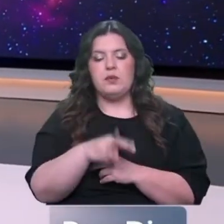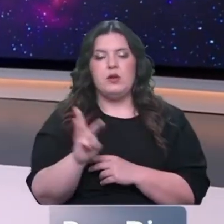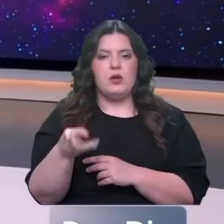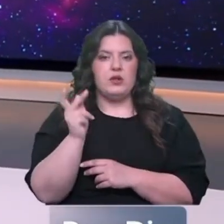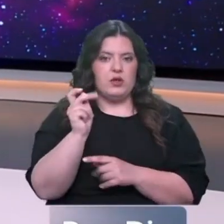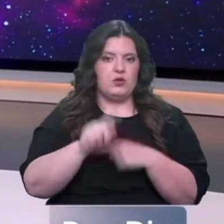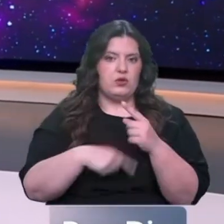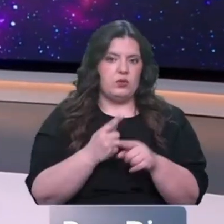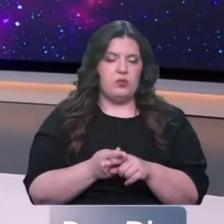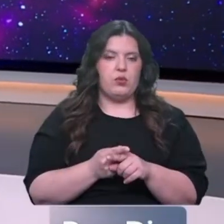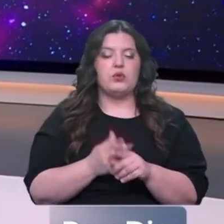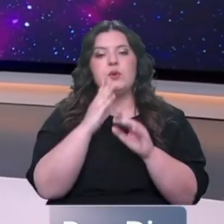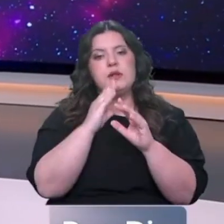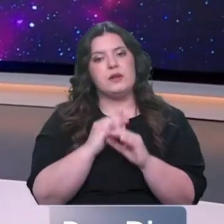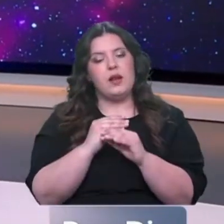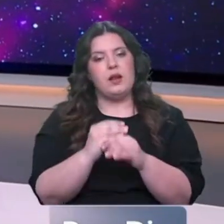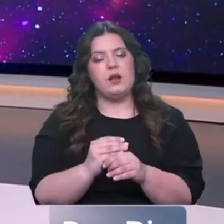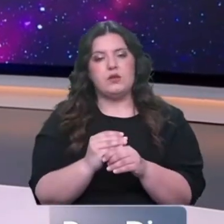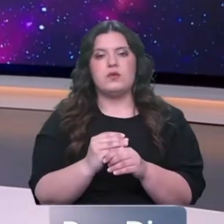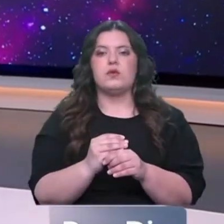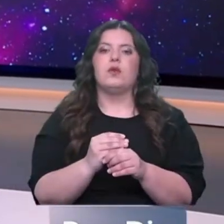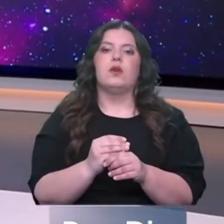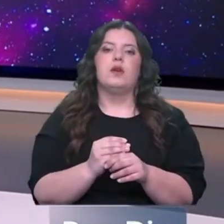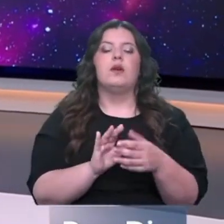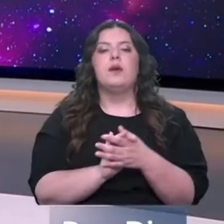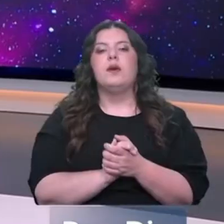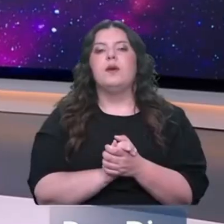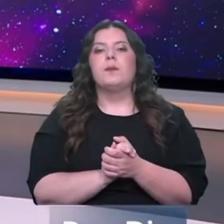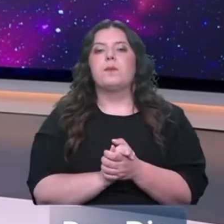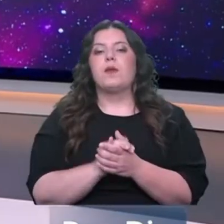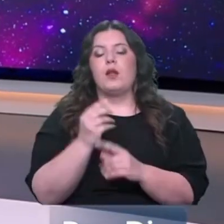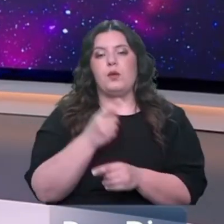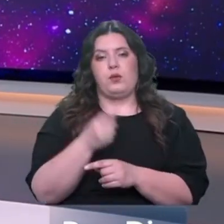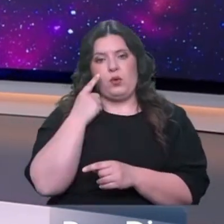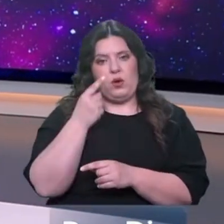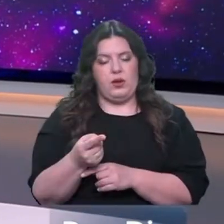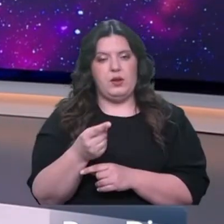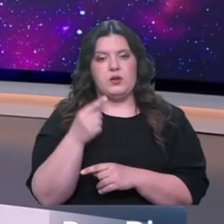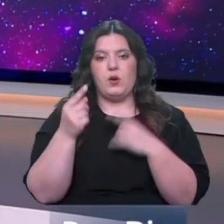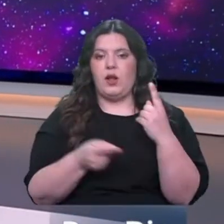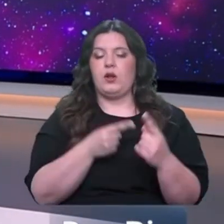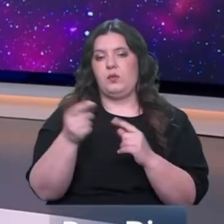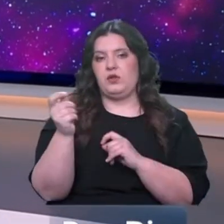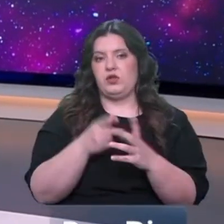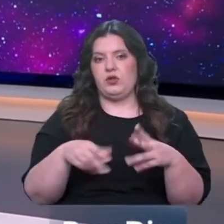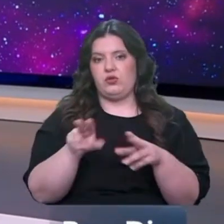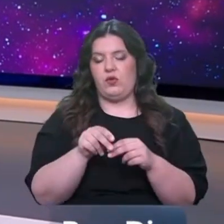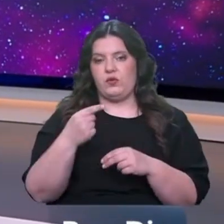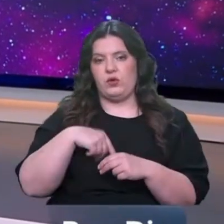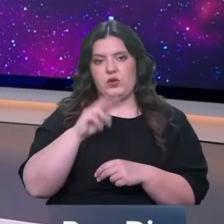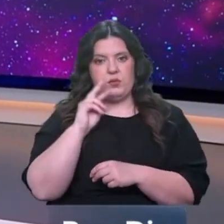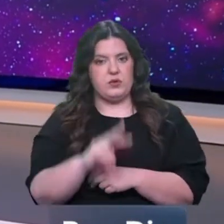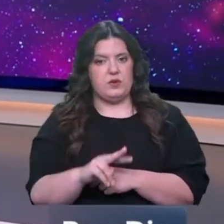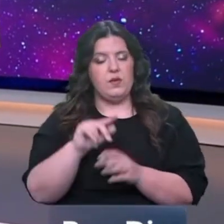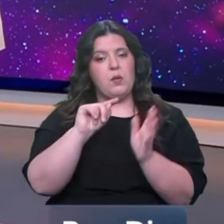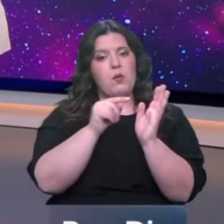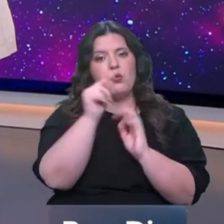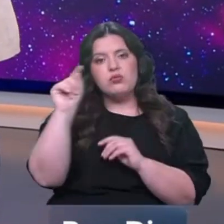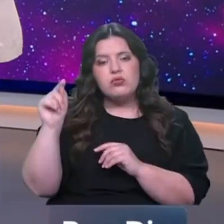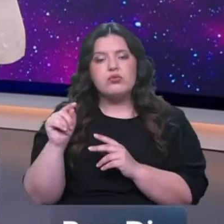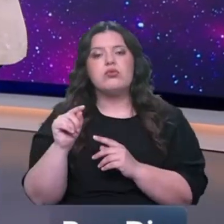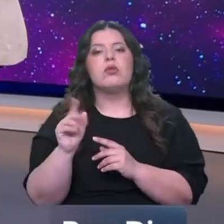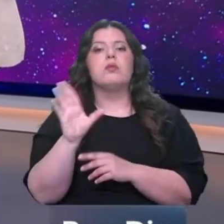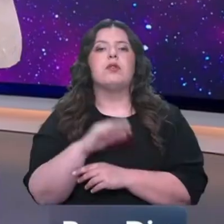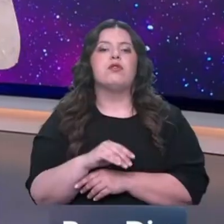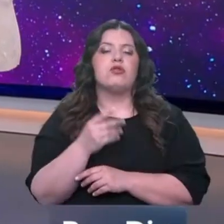depois, um silêncio precoce ao nível do raio-x. Por que razão? Olha, são algumas destas estrelas novas que nós estamos aqui a ver nestes pontinhos